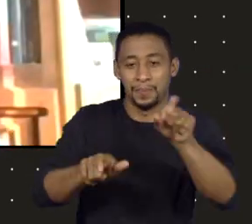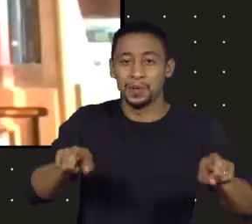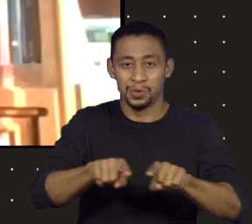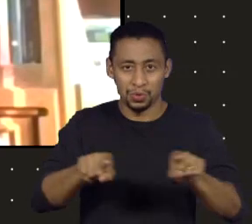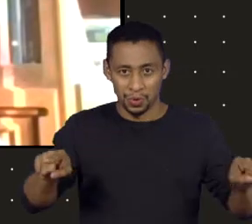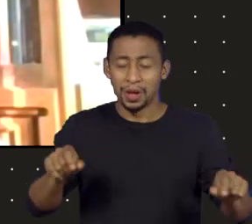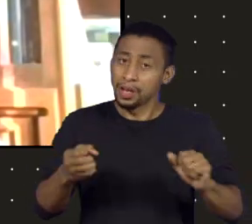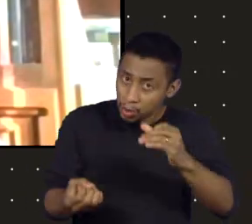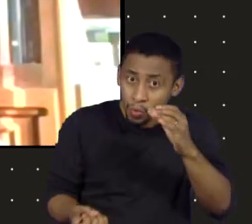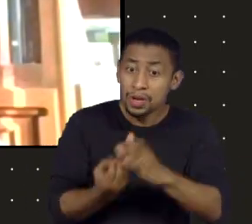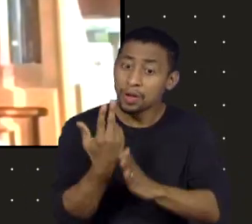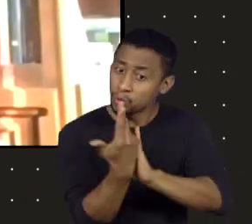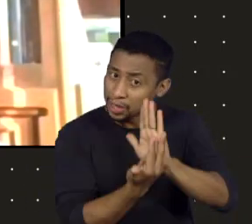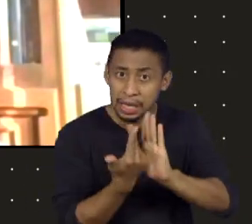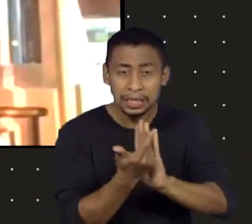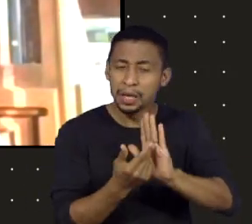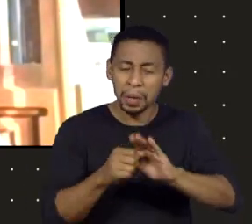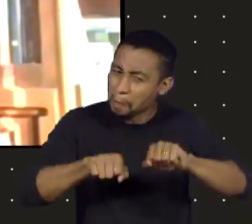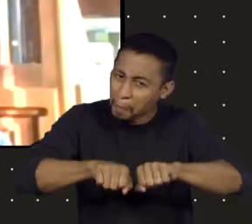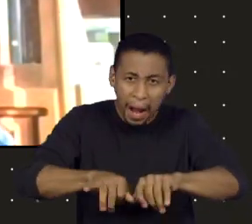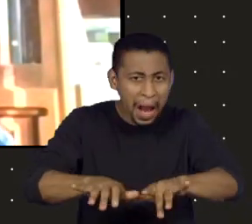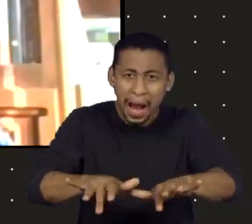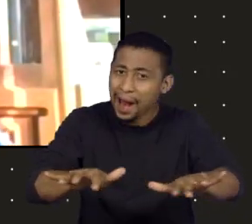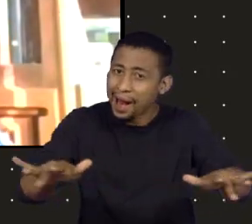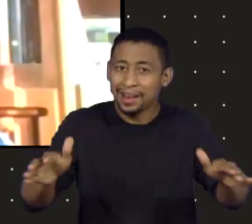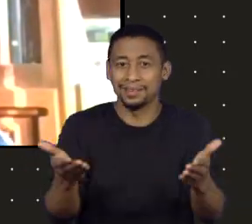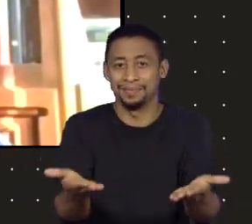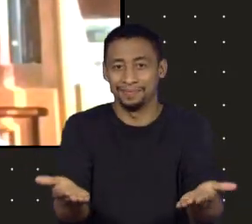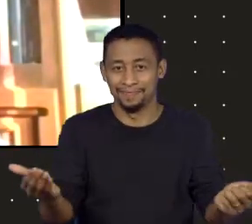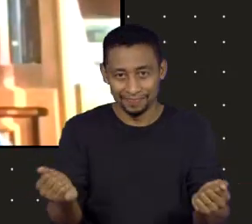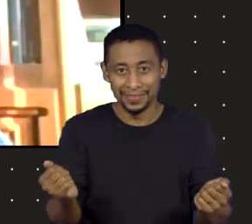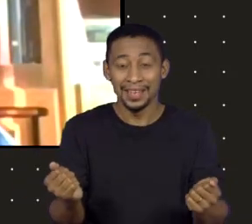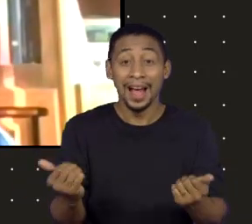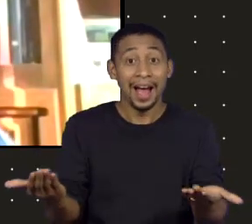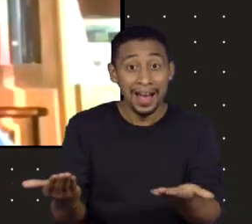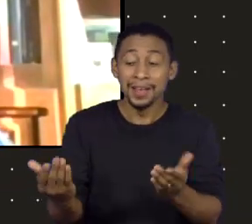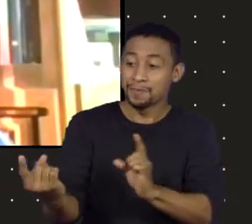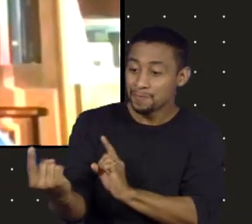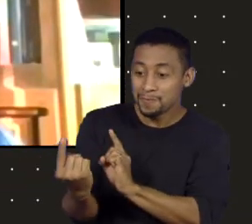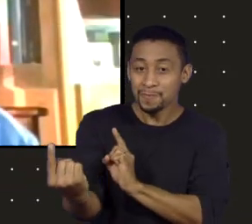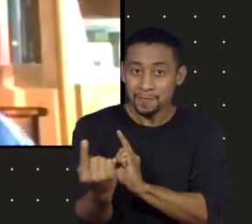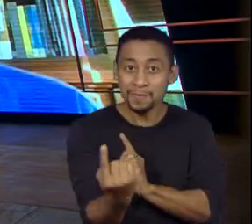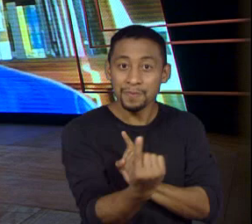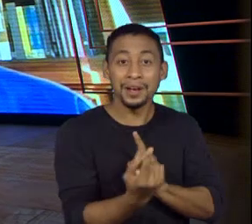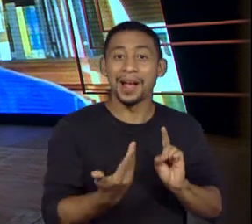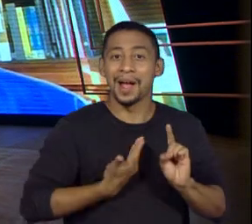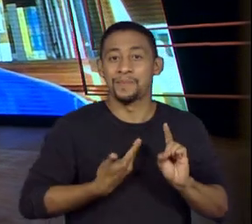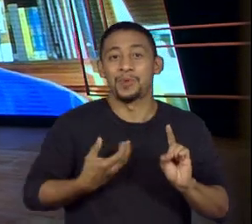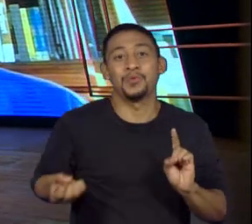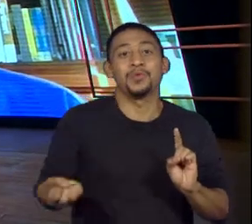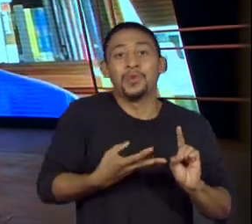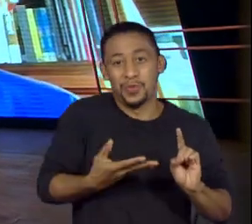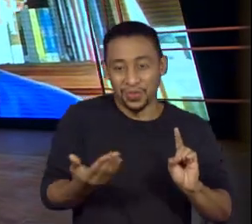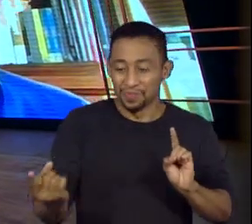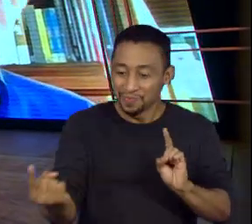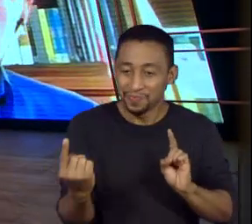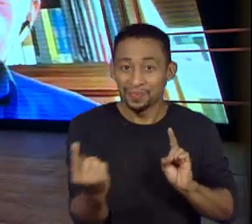criei ali um trabalho gráfico que repercutiu de fato e me aproximou dos queridos amigos que eu ainda tenho, né?